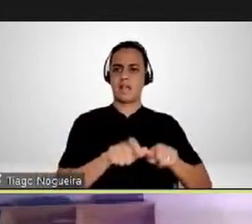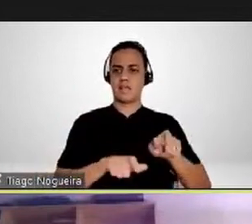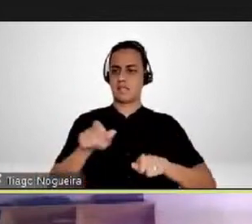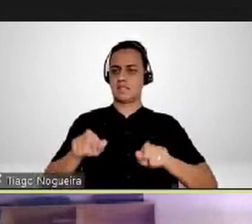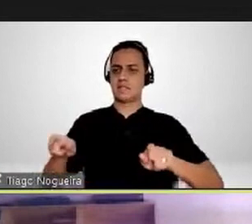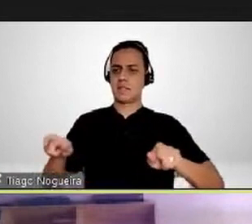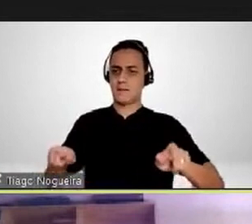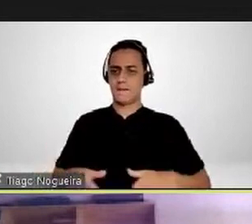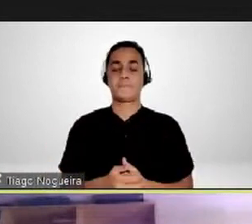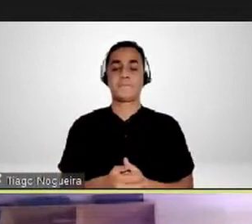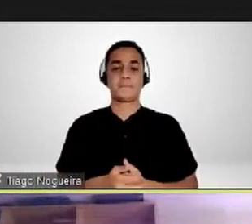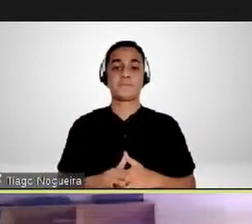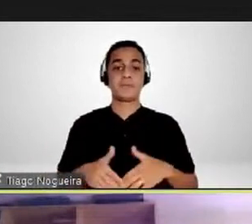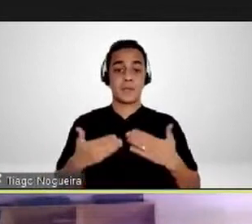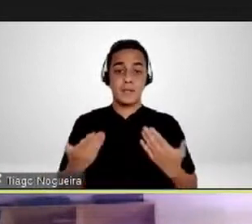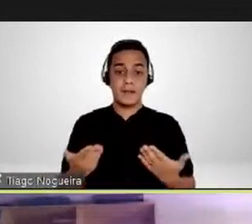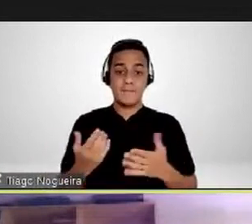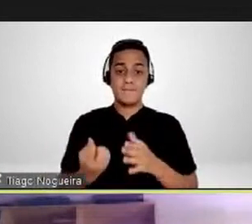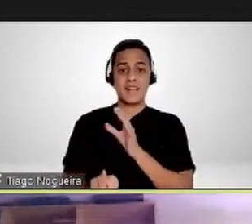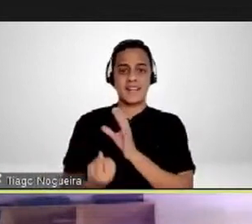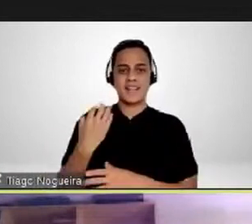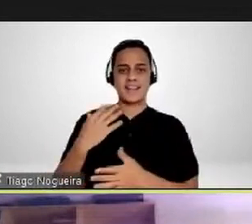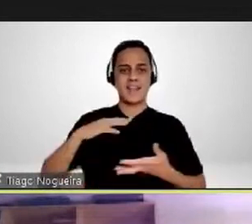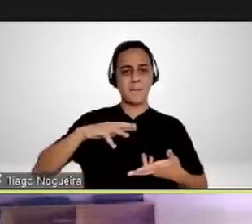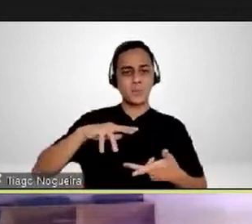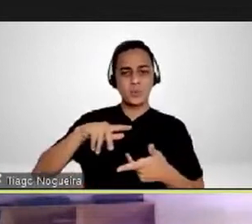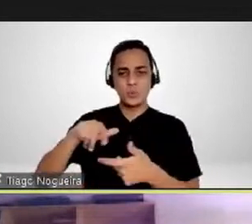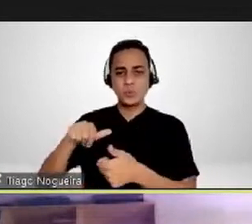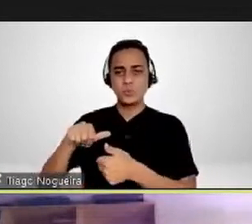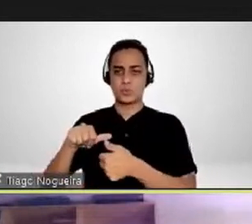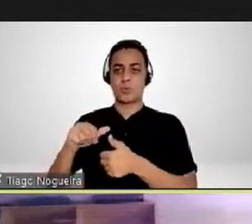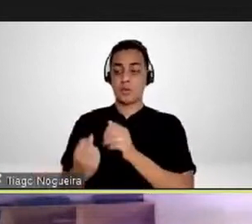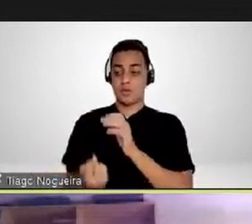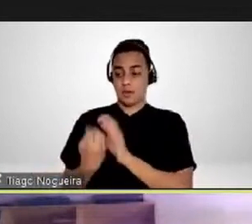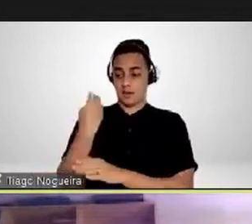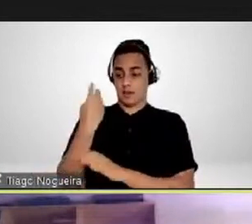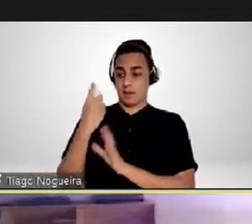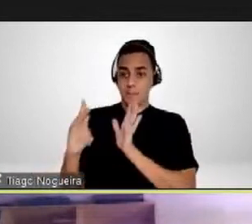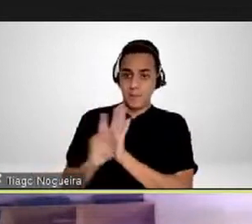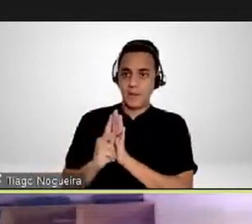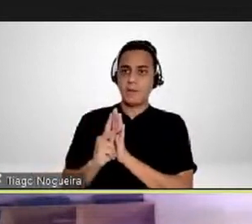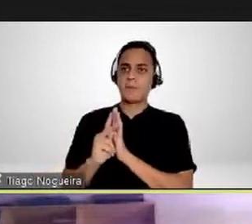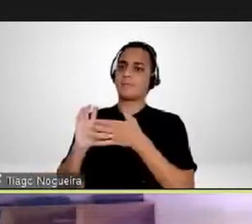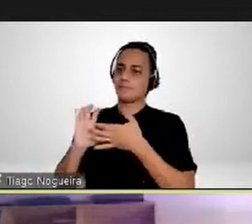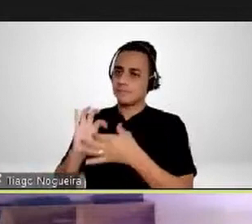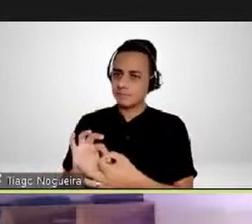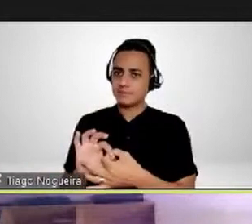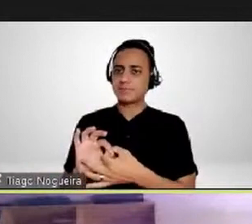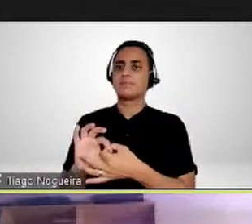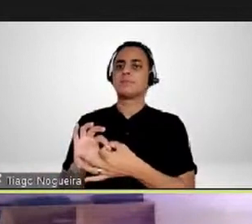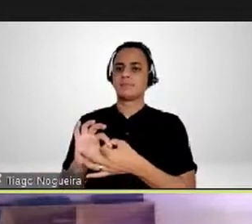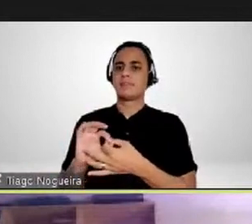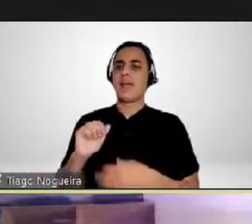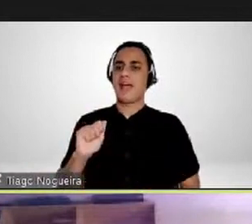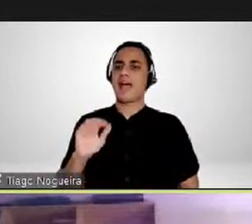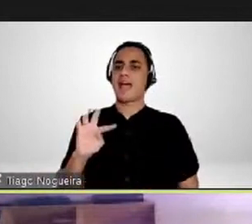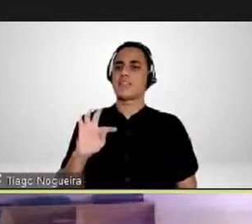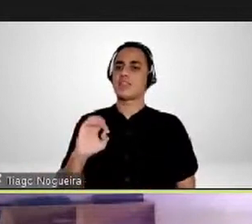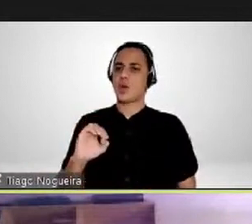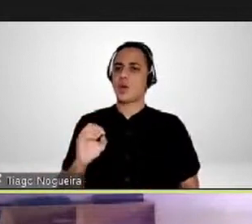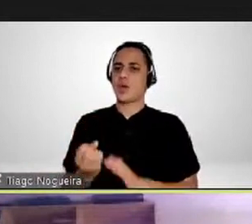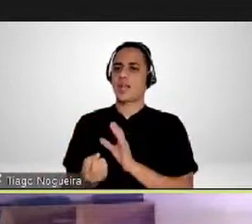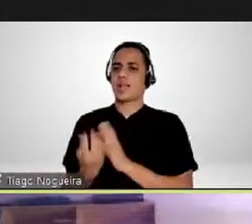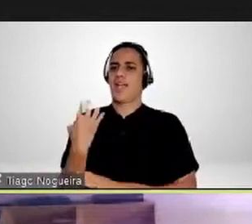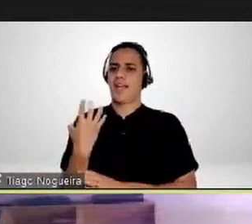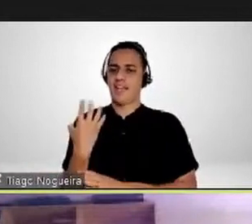essa visão de criar mundos, né, é uma visão muito afeita ao próprio ato de criação artística. E a